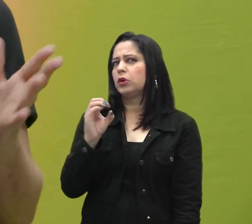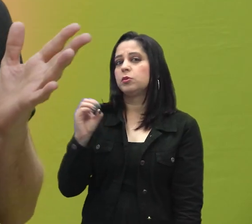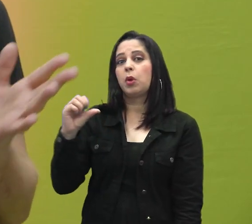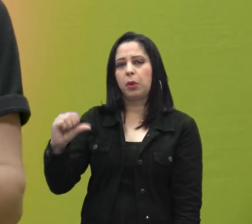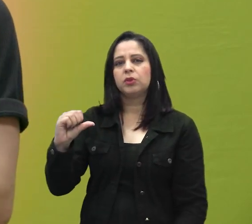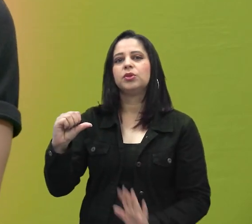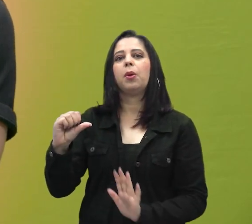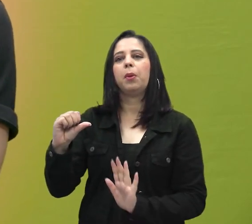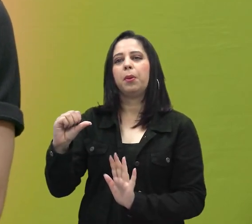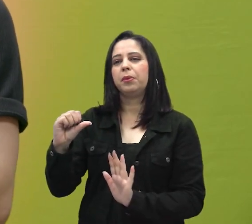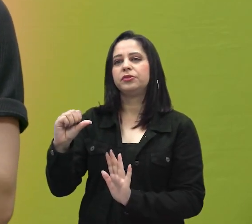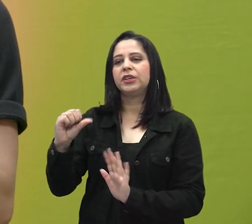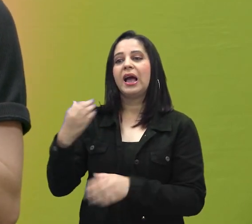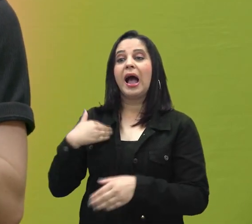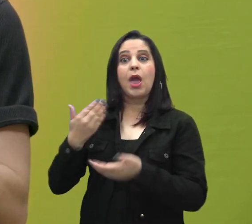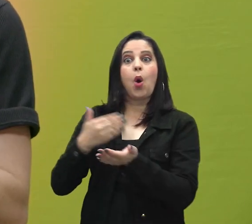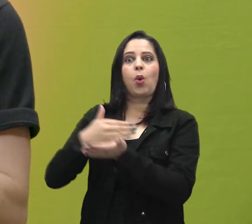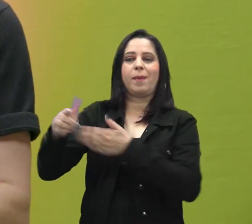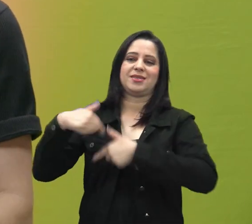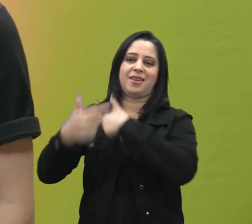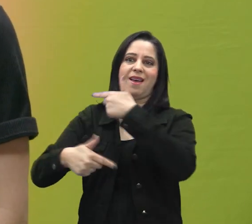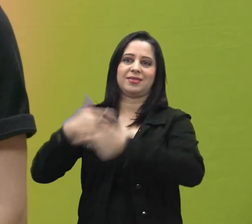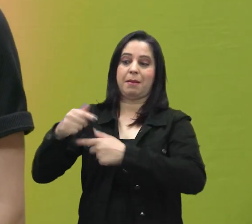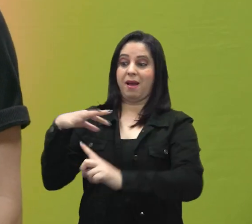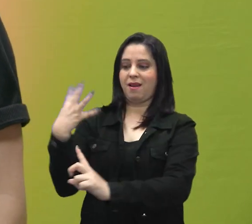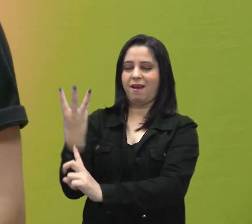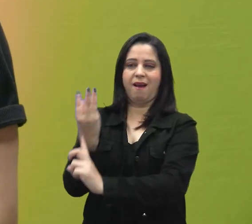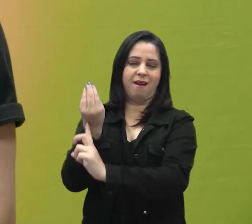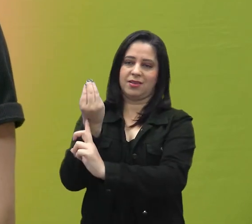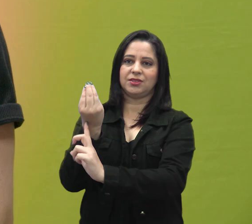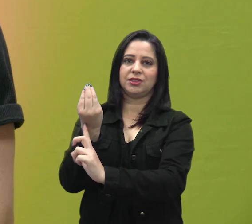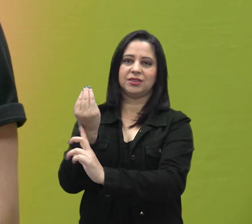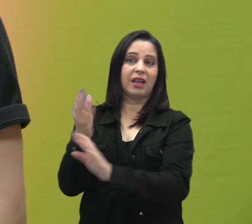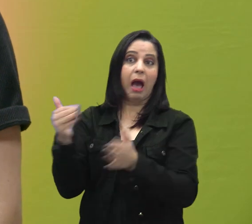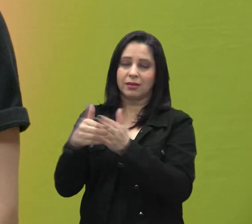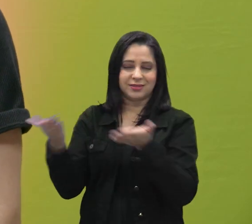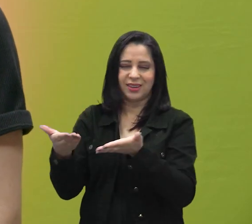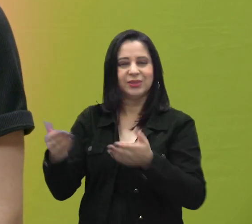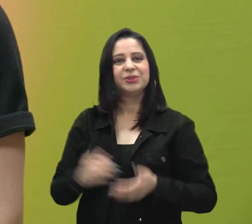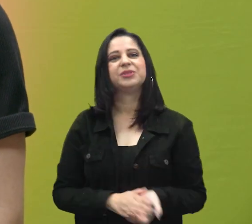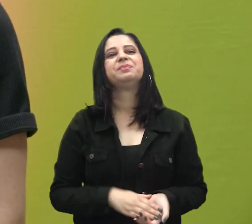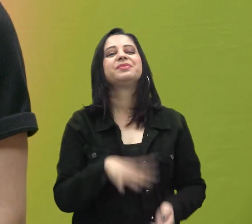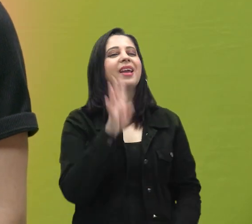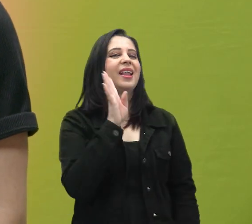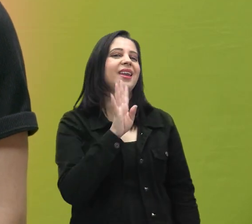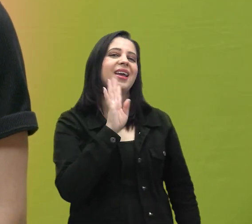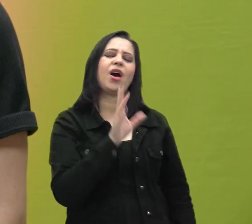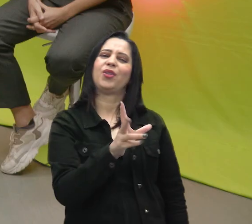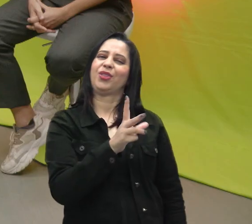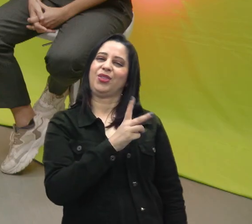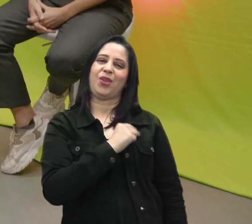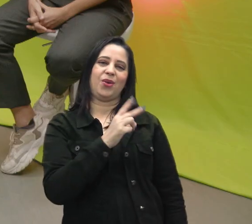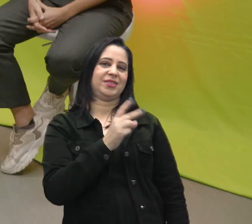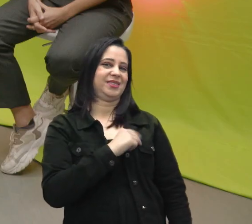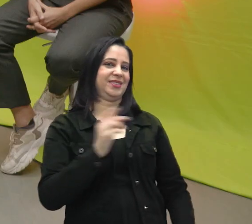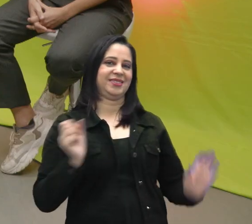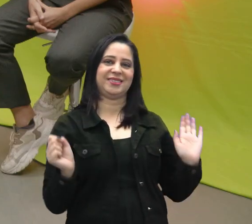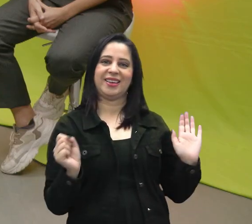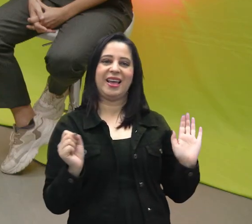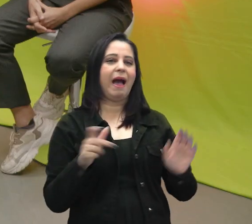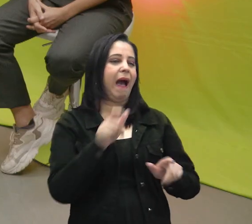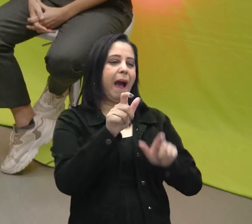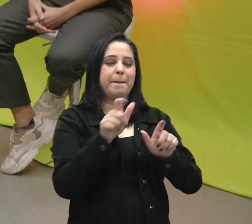2009, Sim. eu venho andando nessa área e nunca mais larguei, né? Isso é muito legal. É muito legal. Quando o bichinho da arte pica, minha filha,